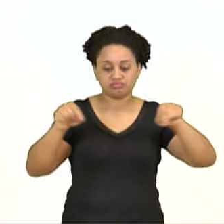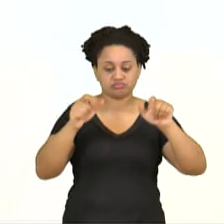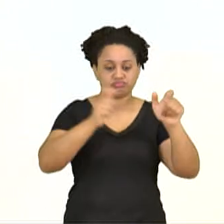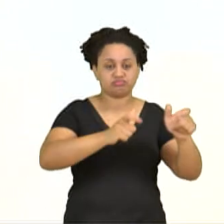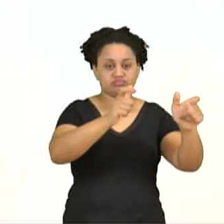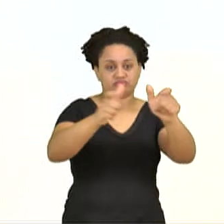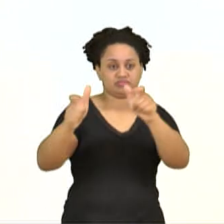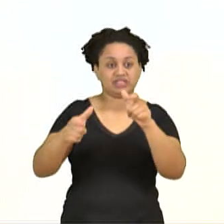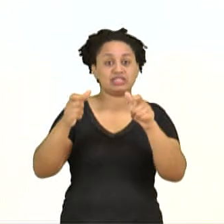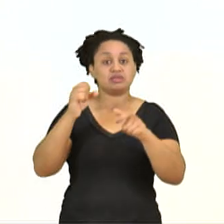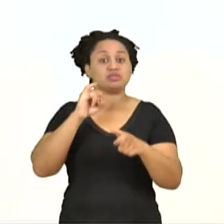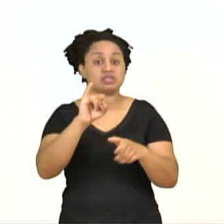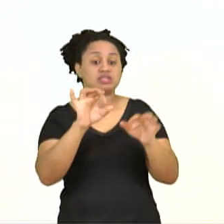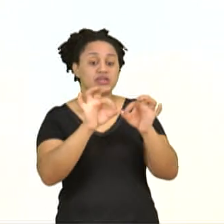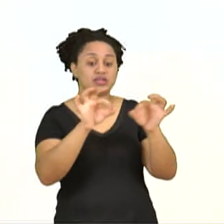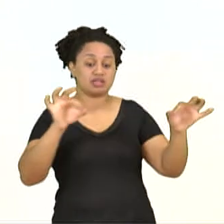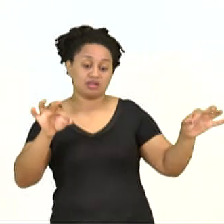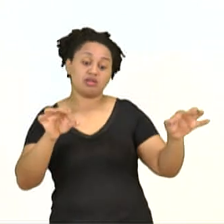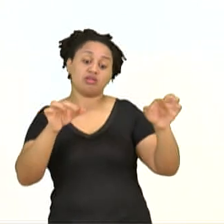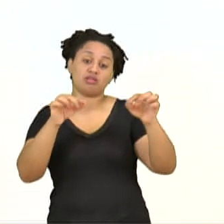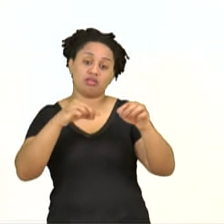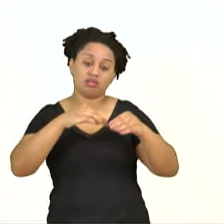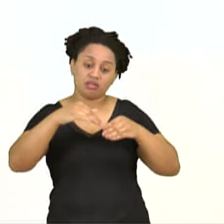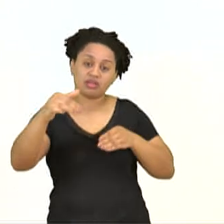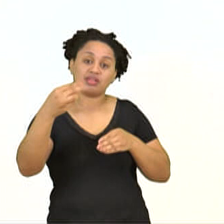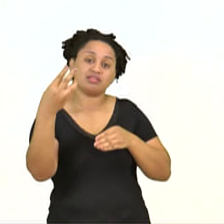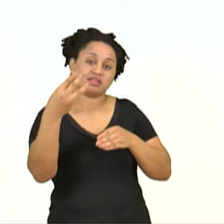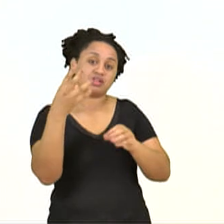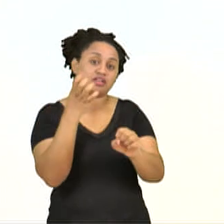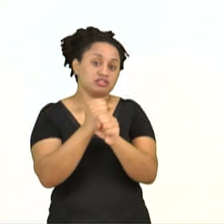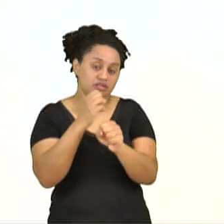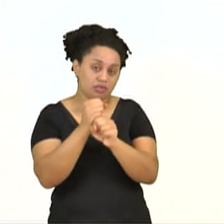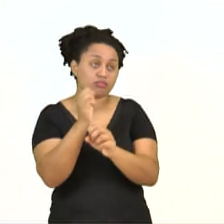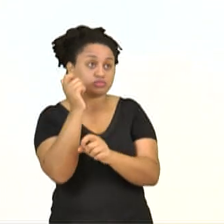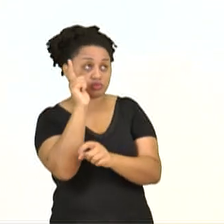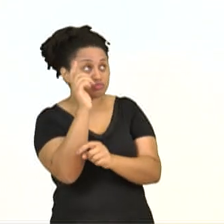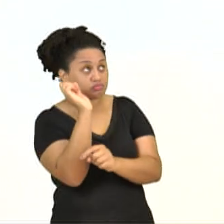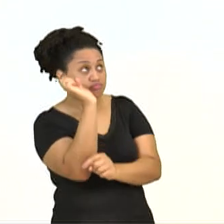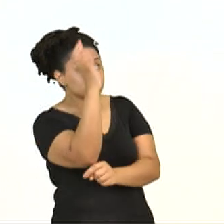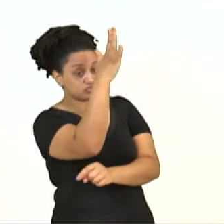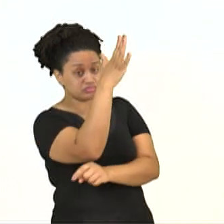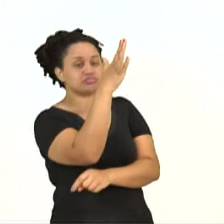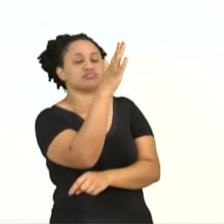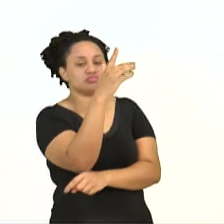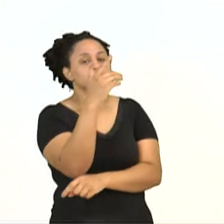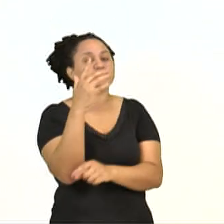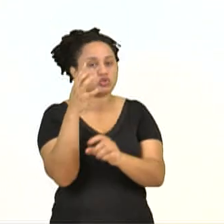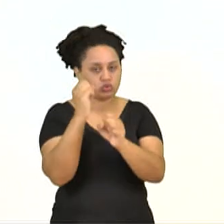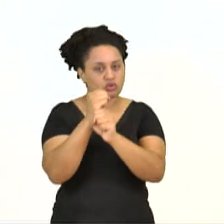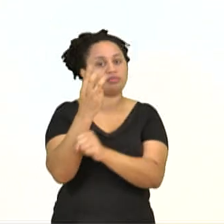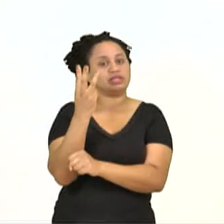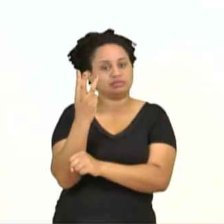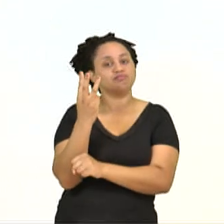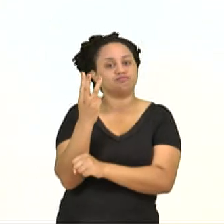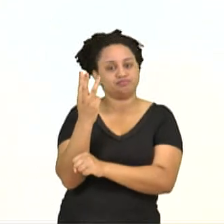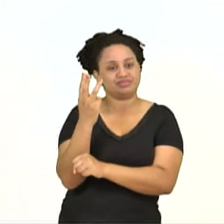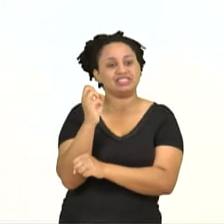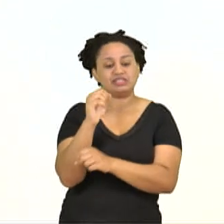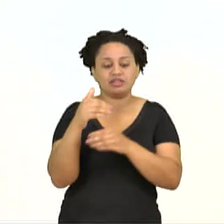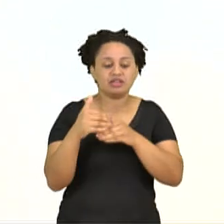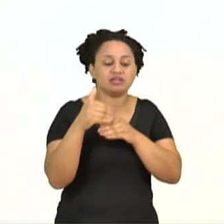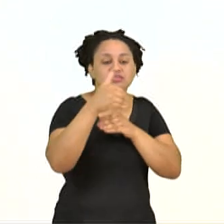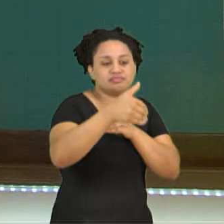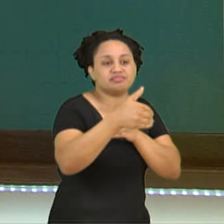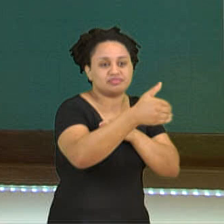Então, se o jogador está na linha dos 3 pontos, realiza, vai dar os 3 pontos. Caso ele avance um